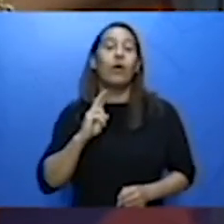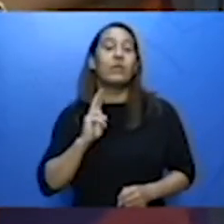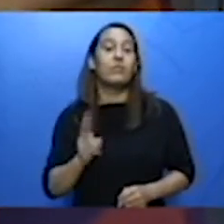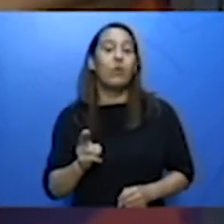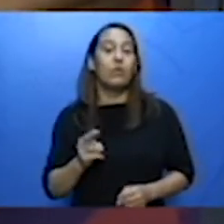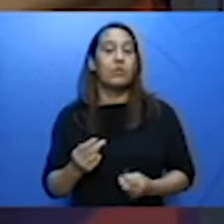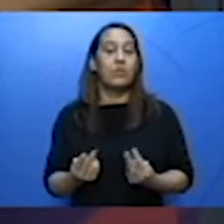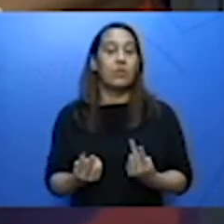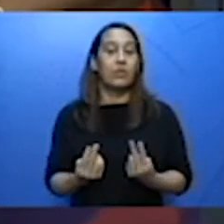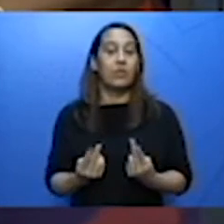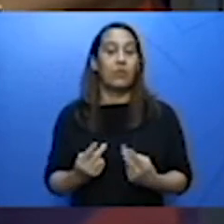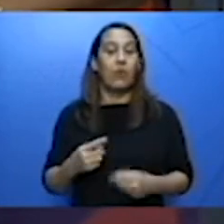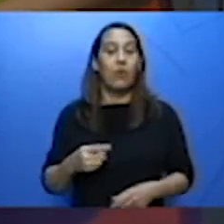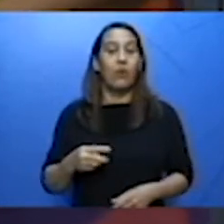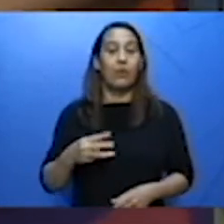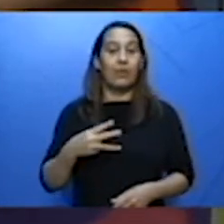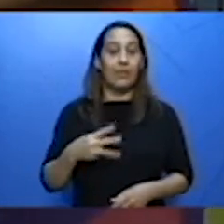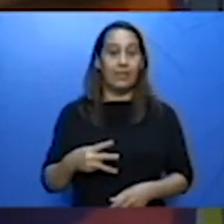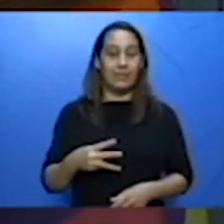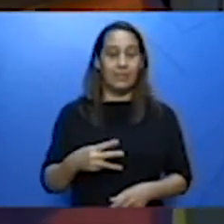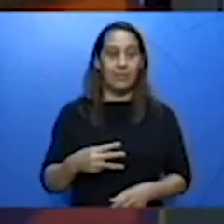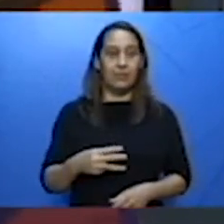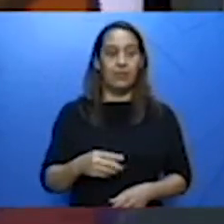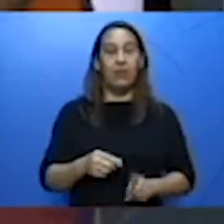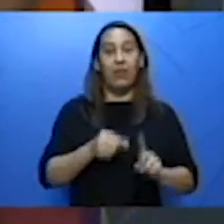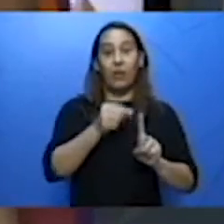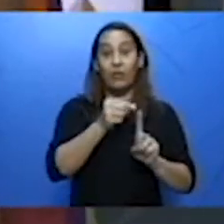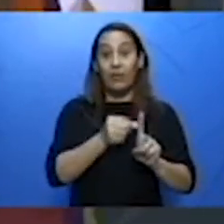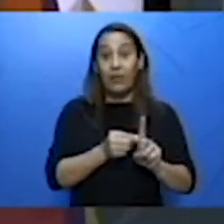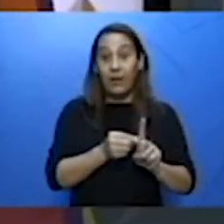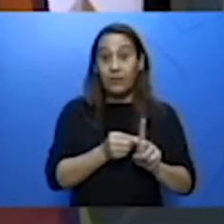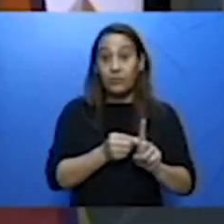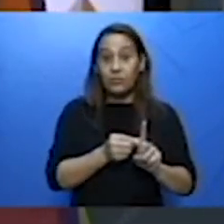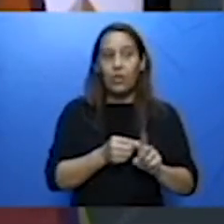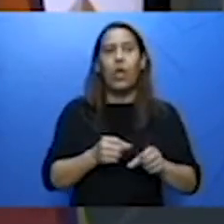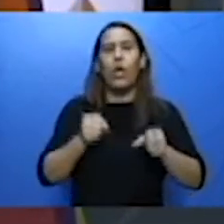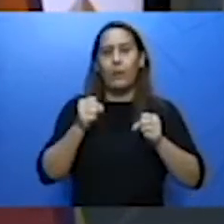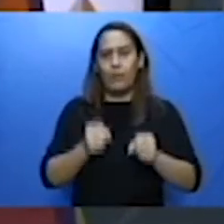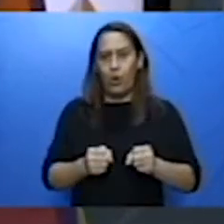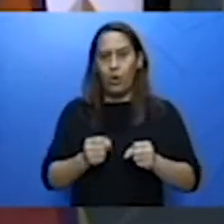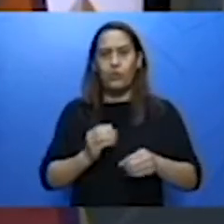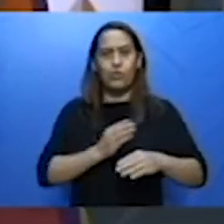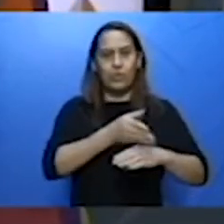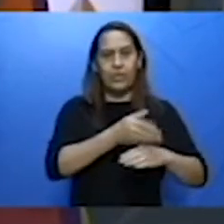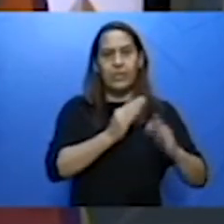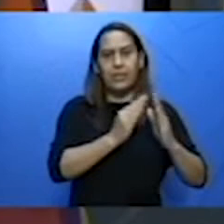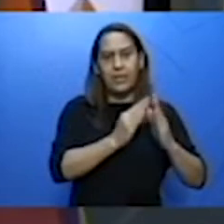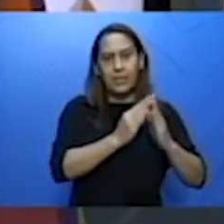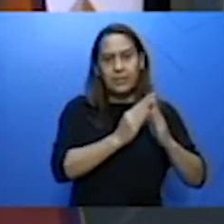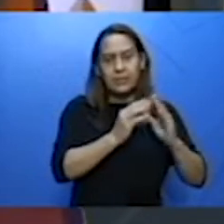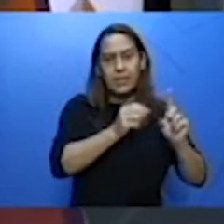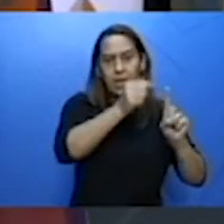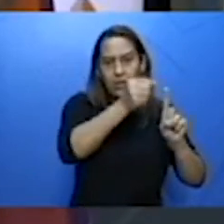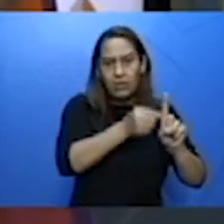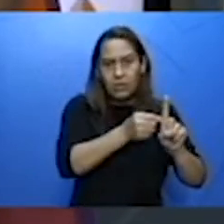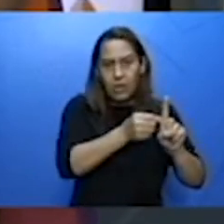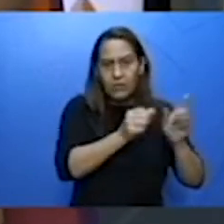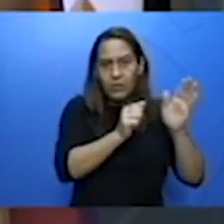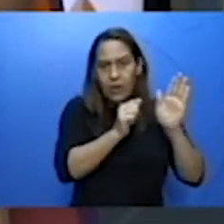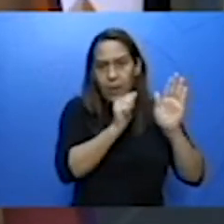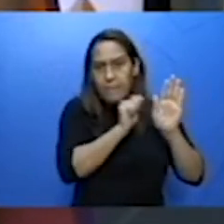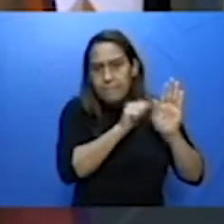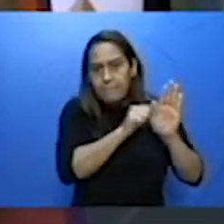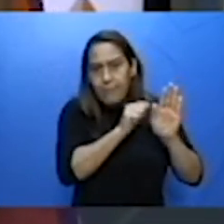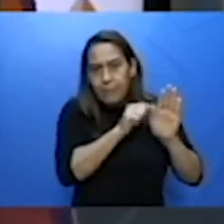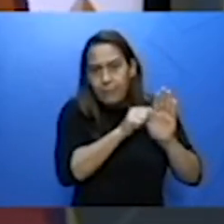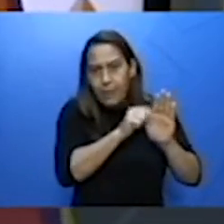13. 13. E aí? O 13 pode morar aqui na casinha da unidade? Vamos